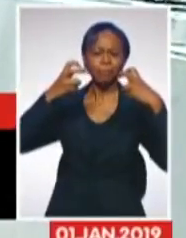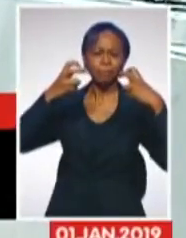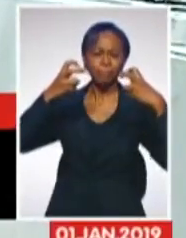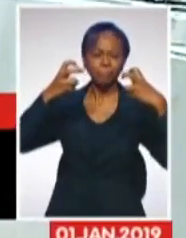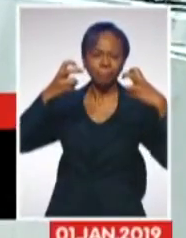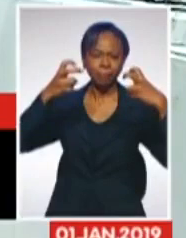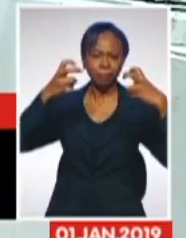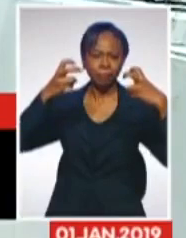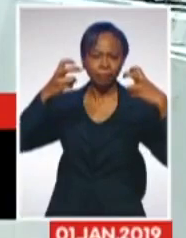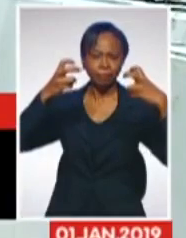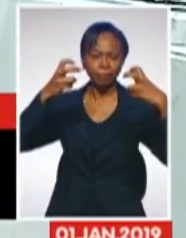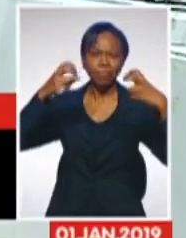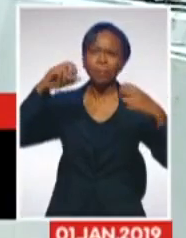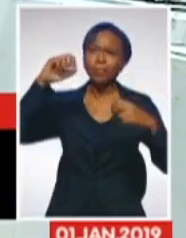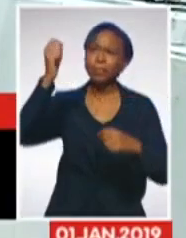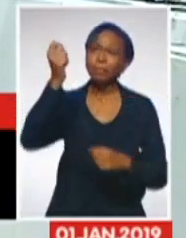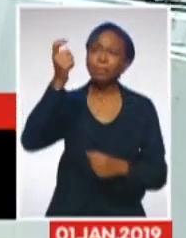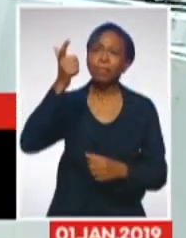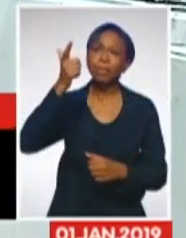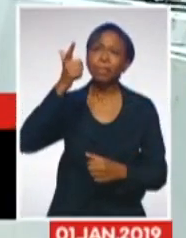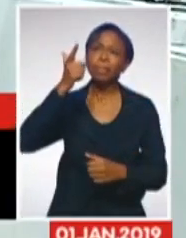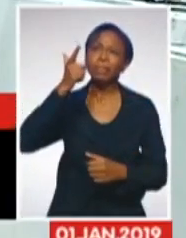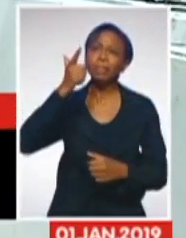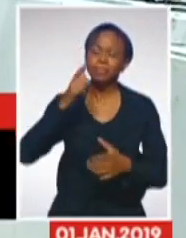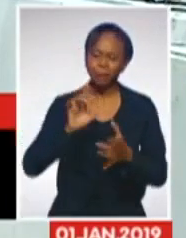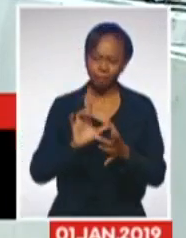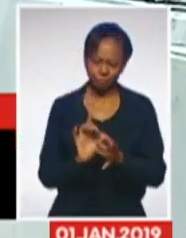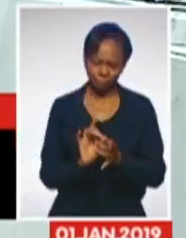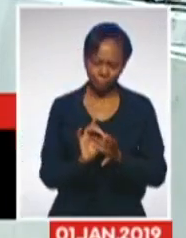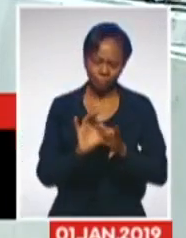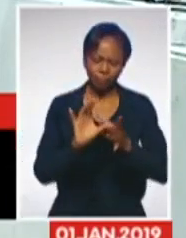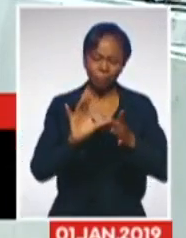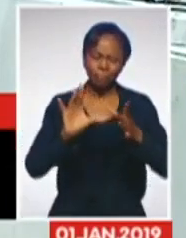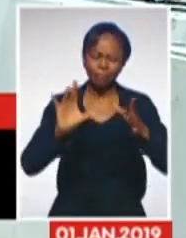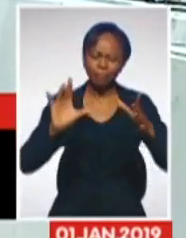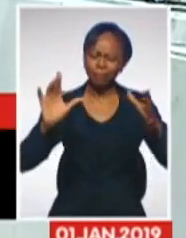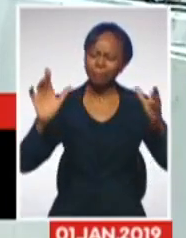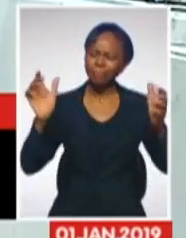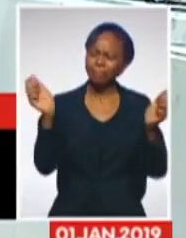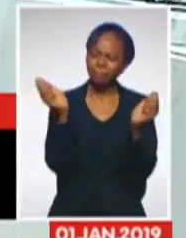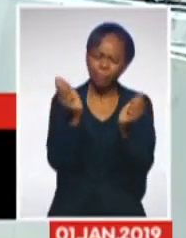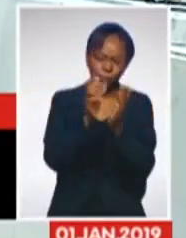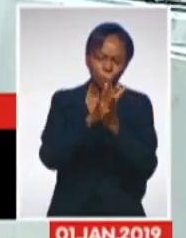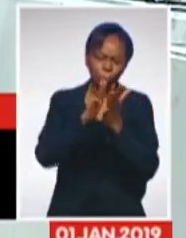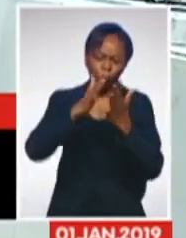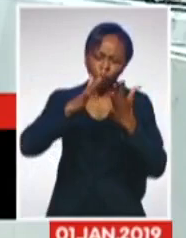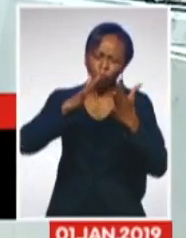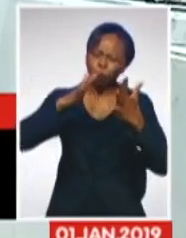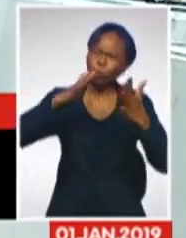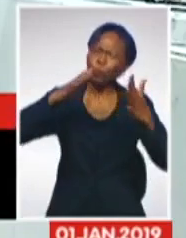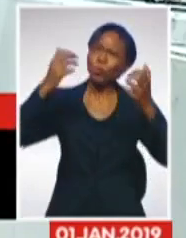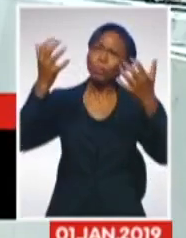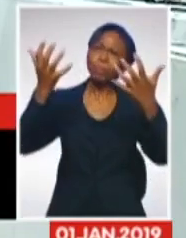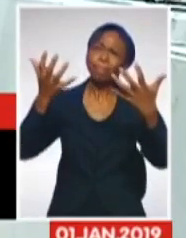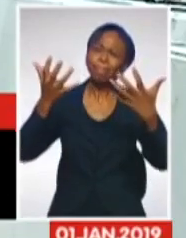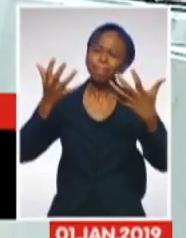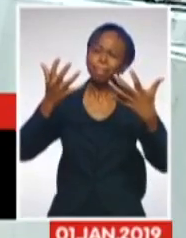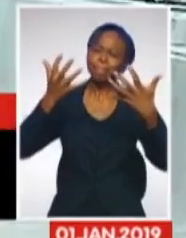retumbante e o sol da liberdade em raios